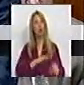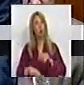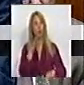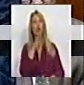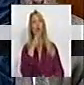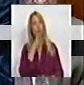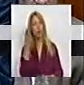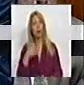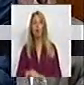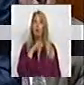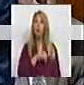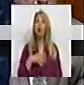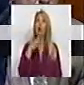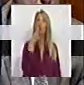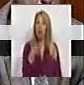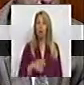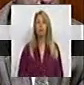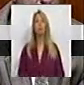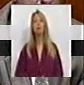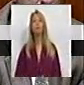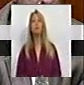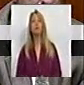deputado, deixe-me dizer-lhe o seguinte.